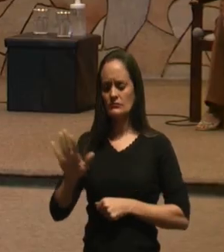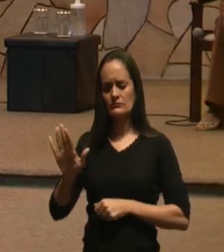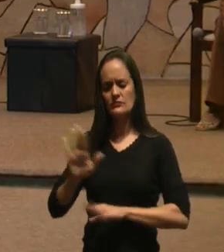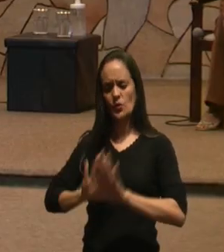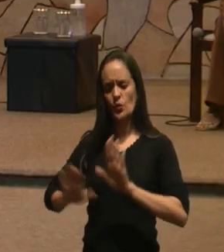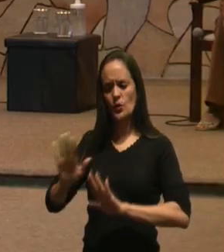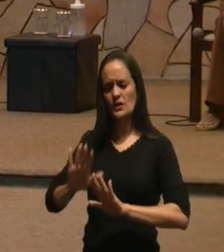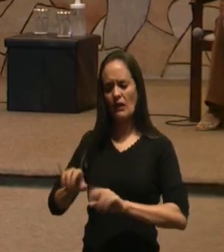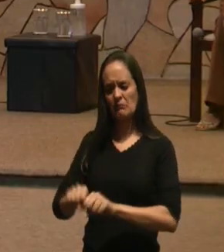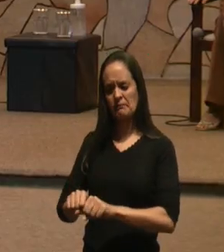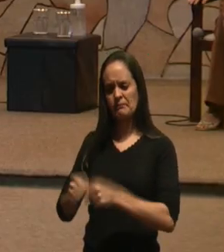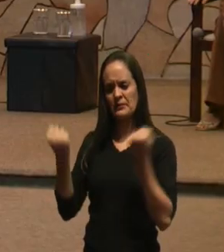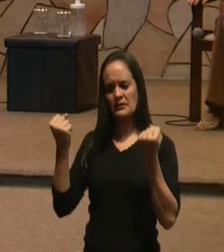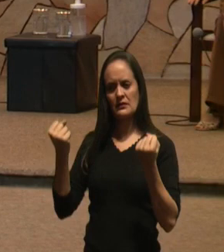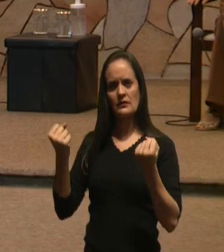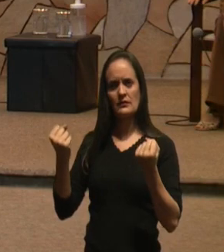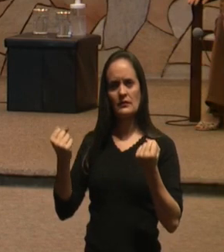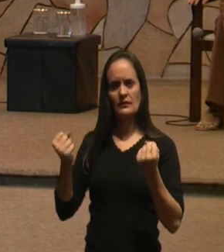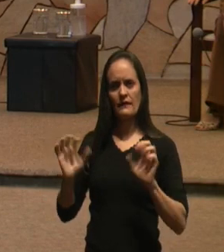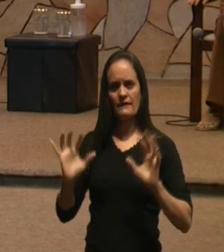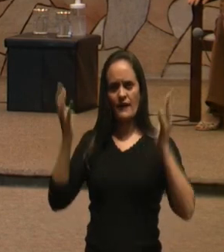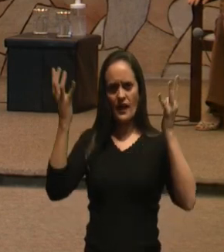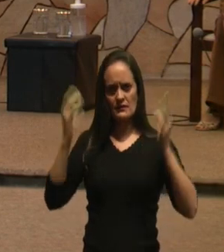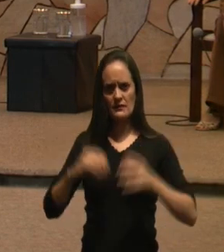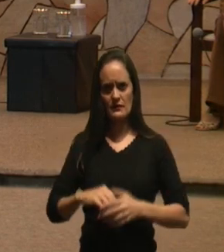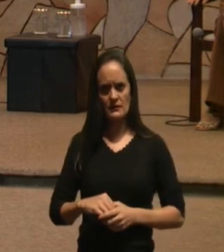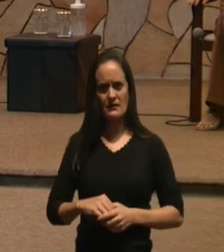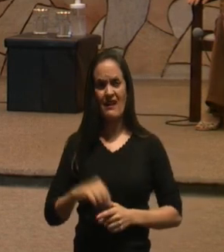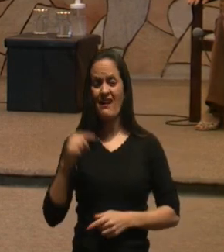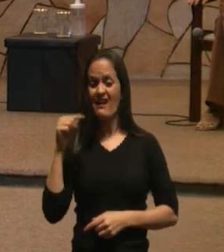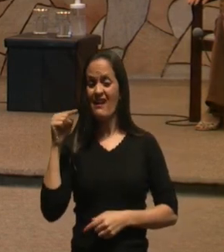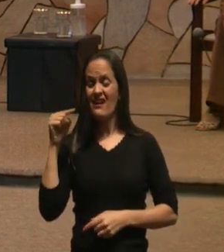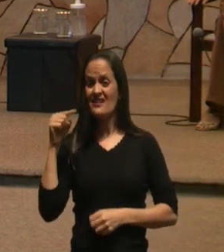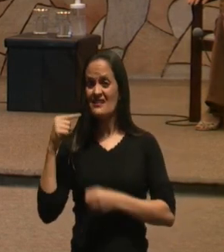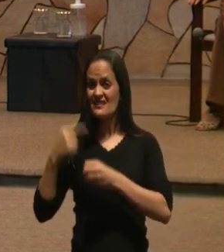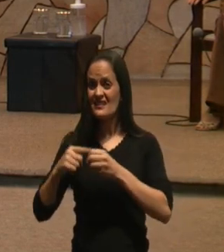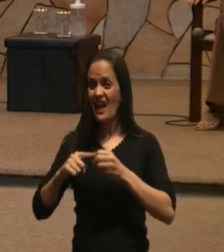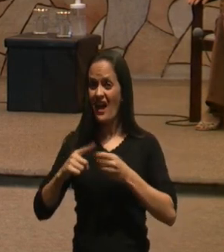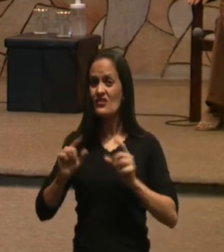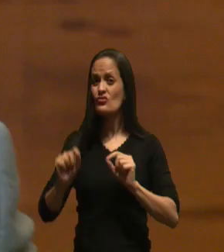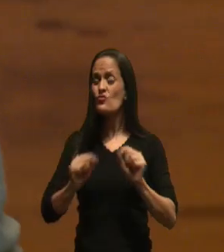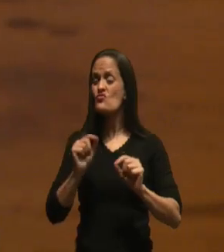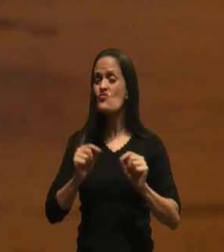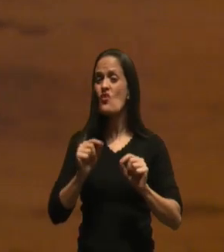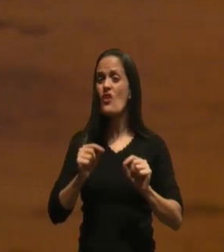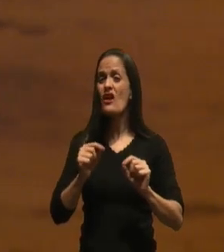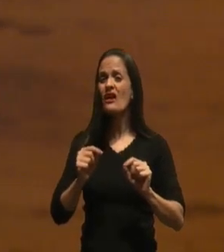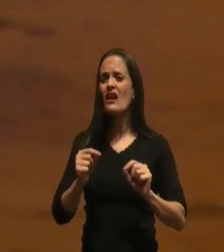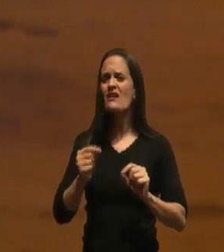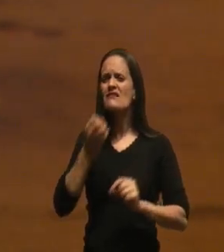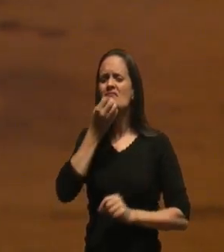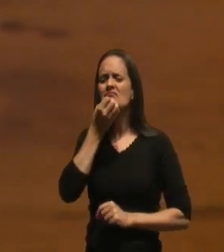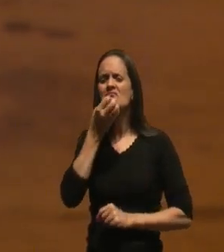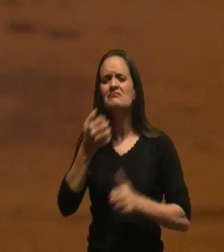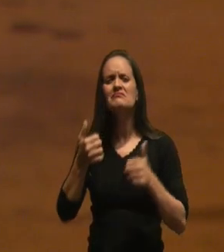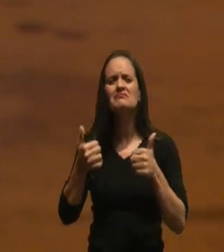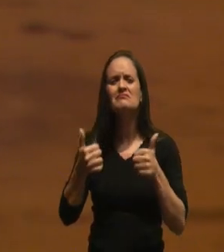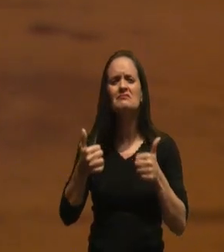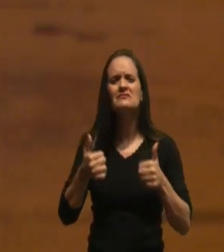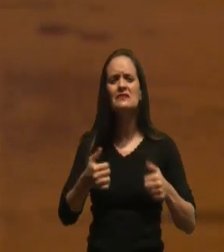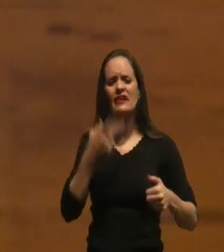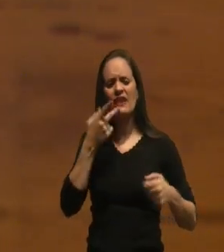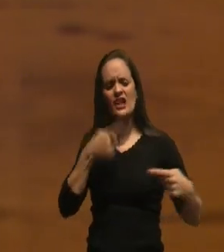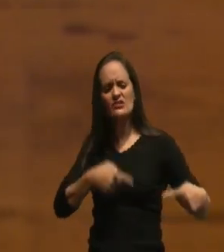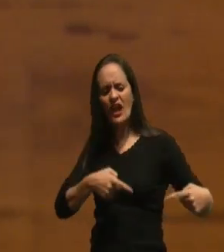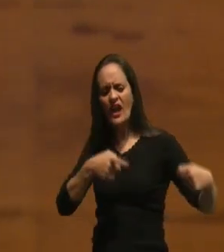festa. Todo mundo está profetizando lá que Acabe e Josafá vão vencer a batalha. Então, olhe, quebra